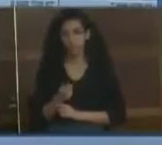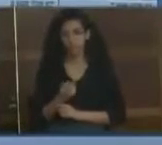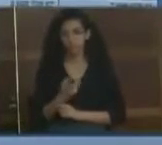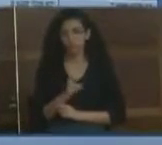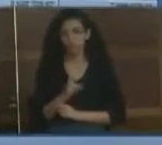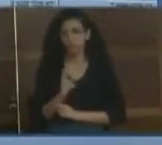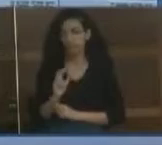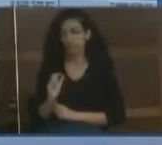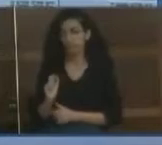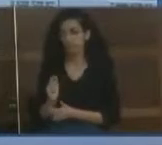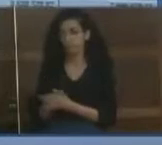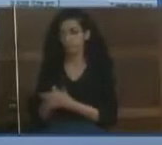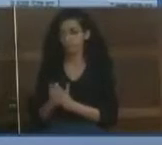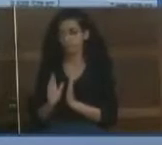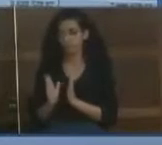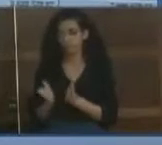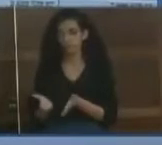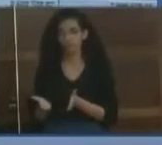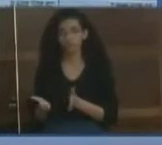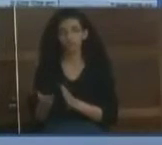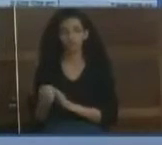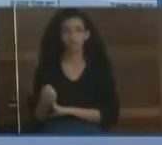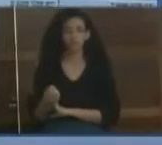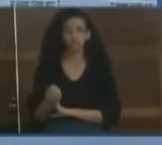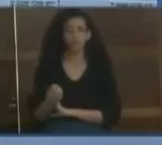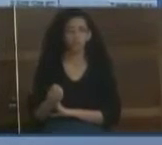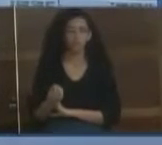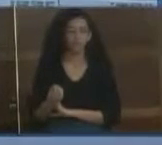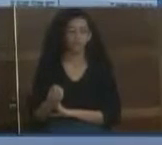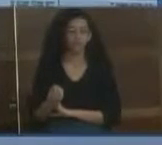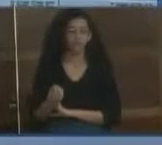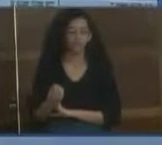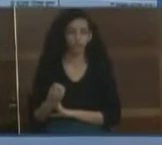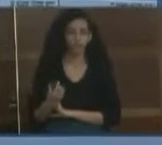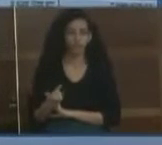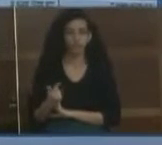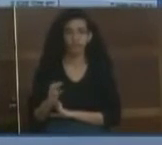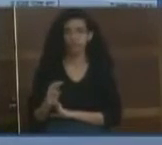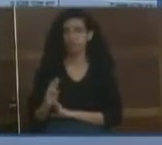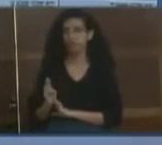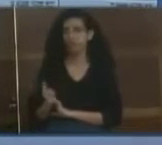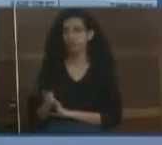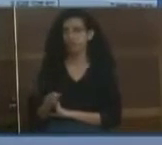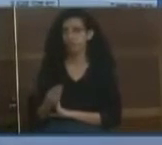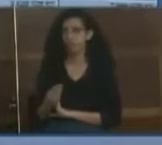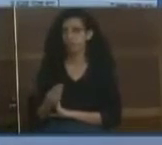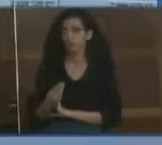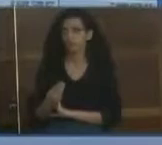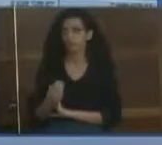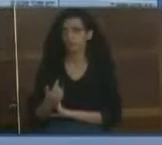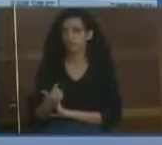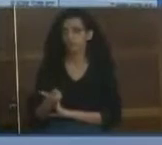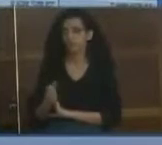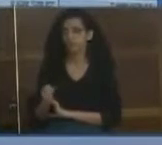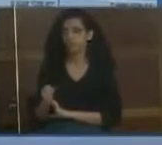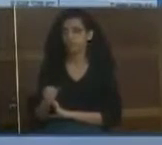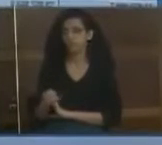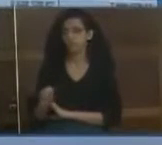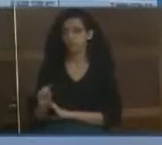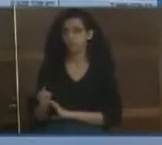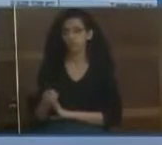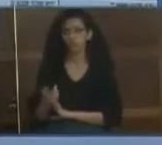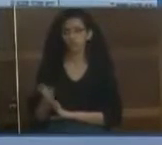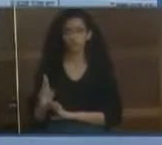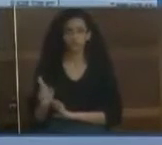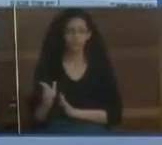despesas liquidadas até o terceiro quadrimestre 12 milhões 289 mil reais